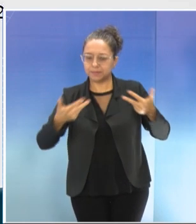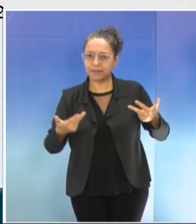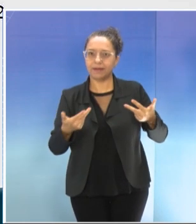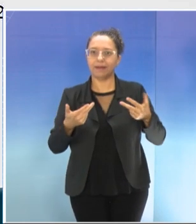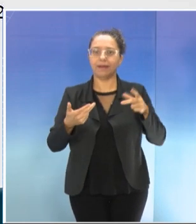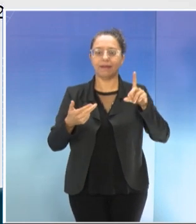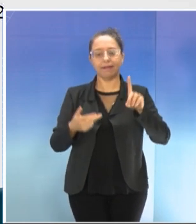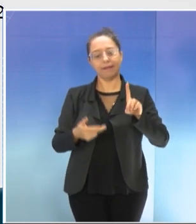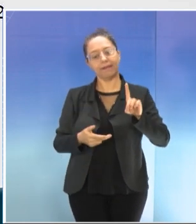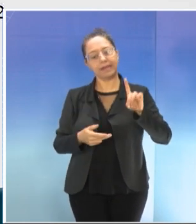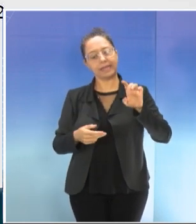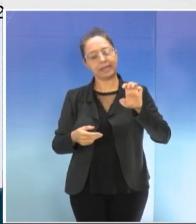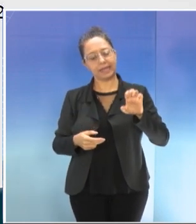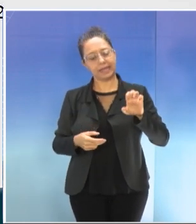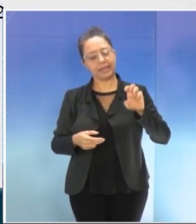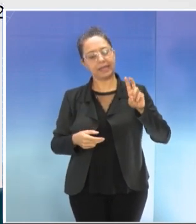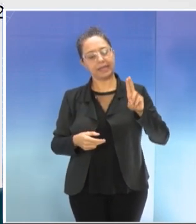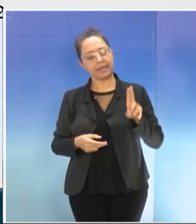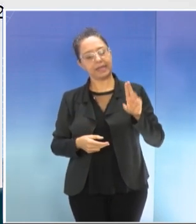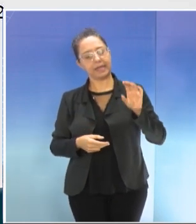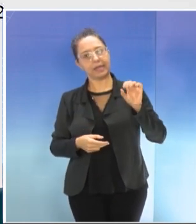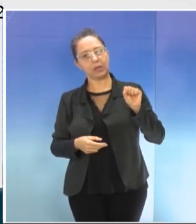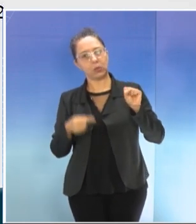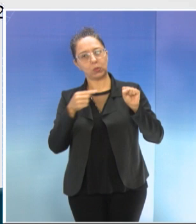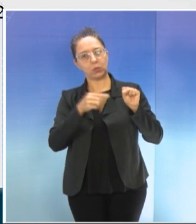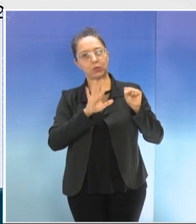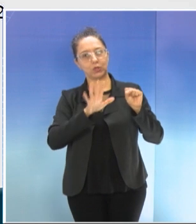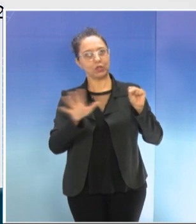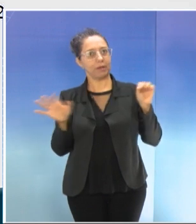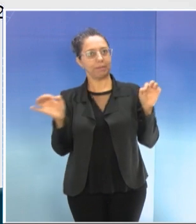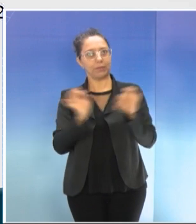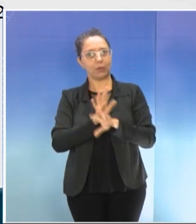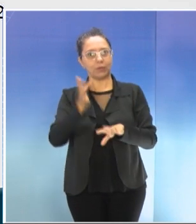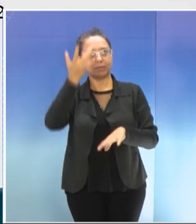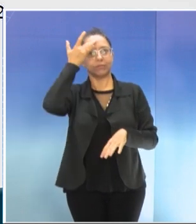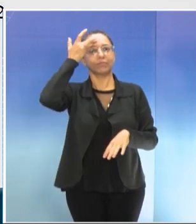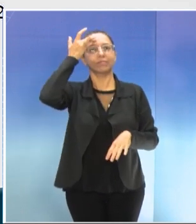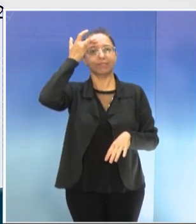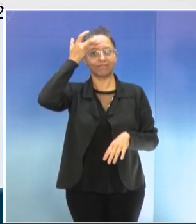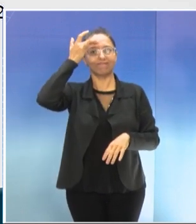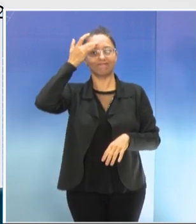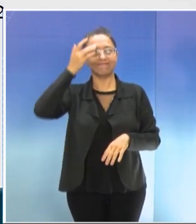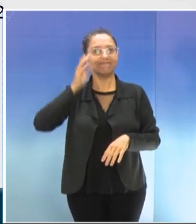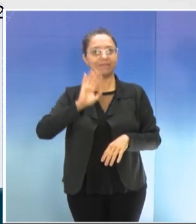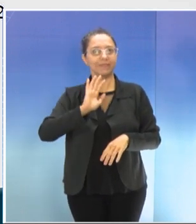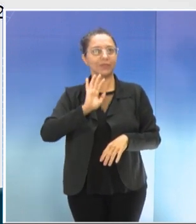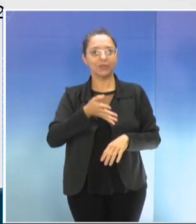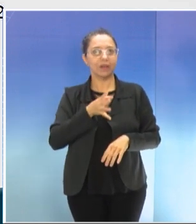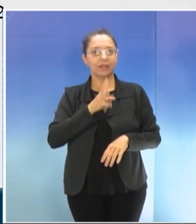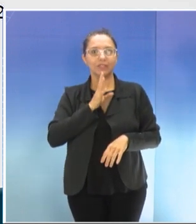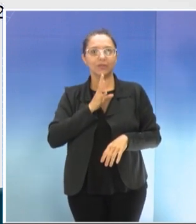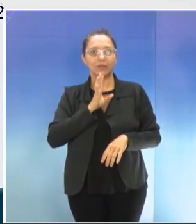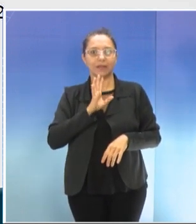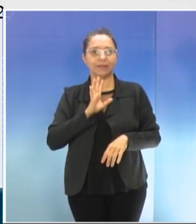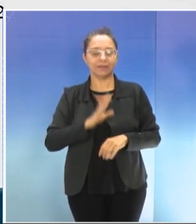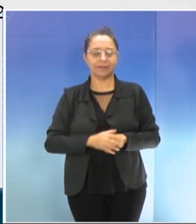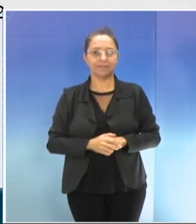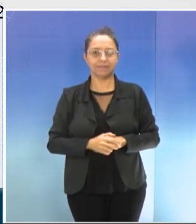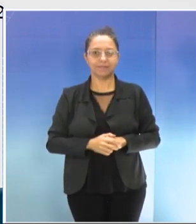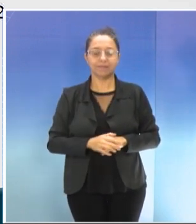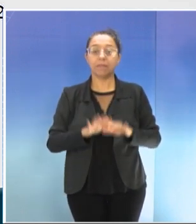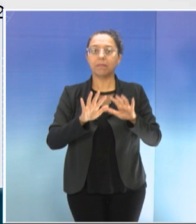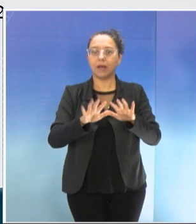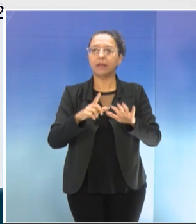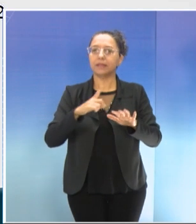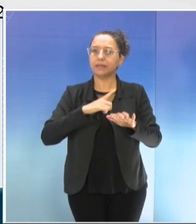o objeto designado pela palavra Deus, que existe no pensamento, desde que se entenda por essa